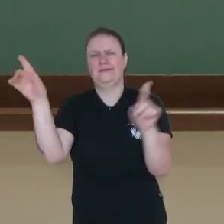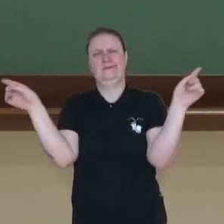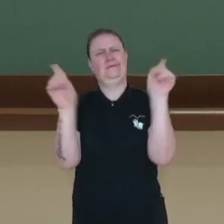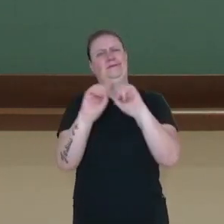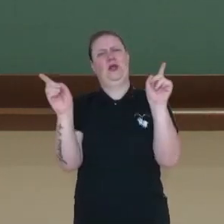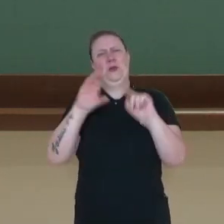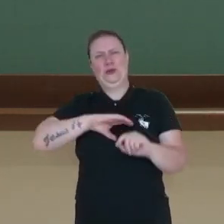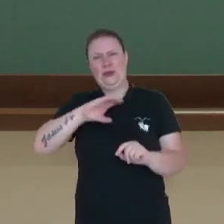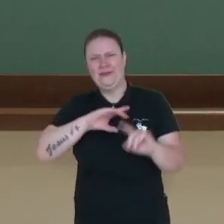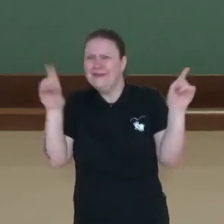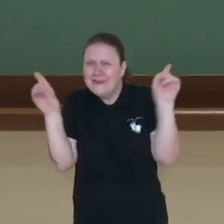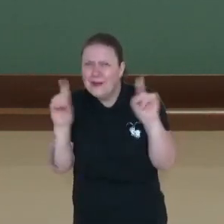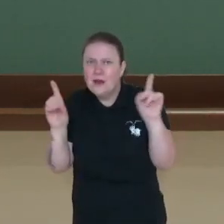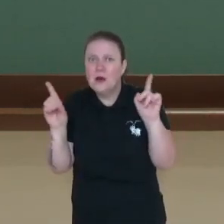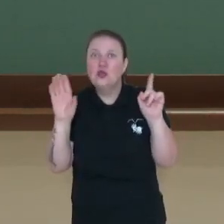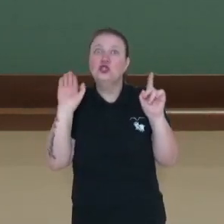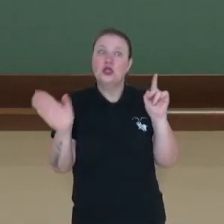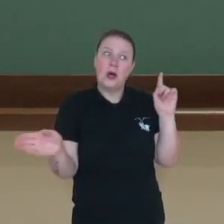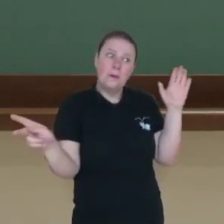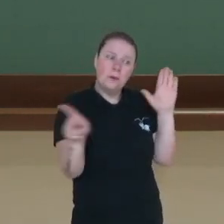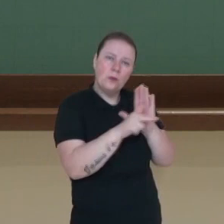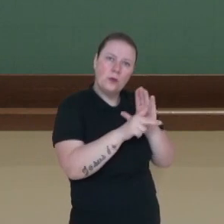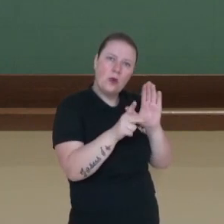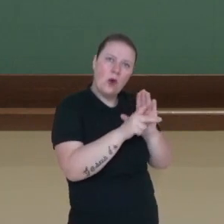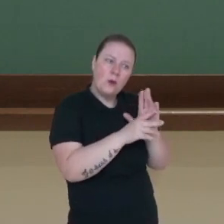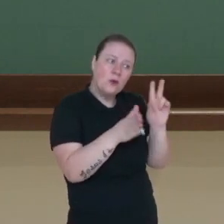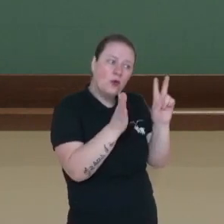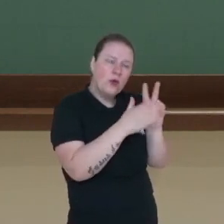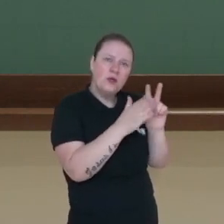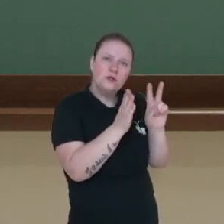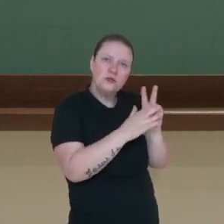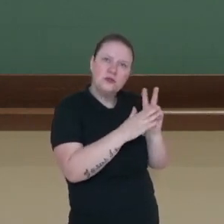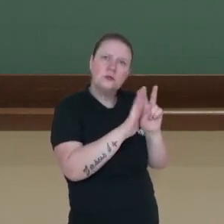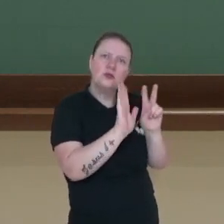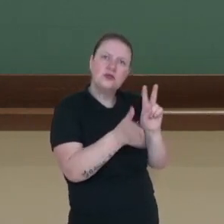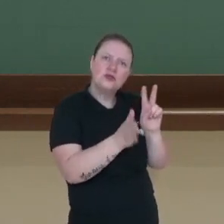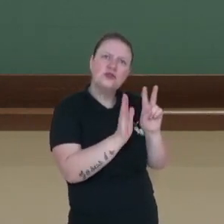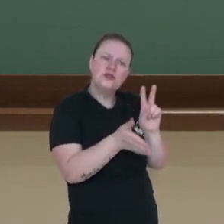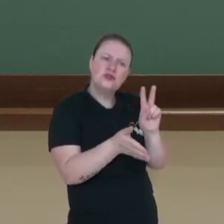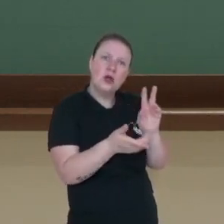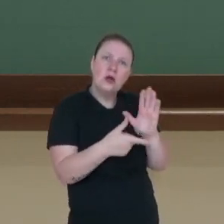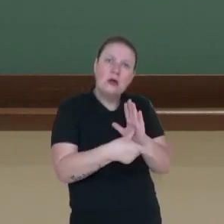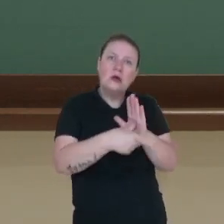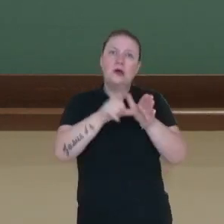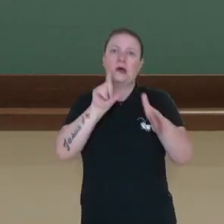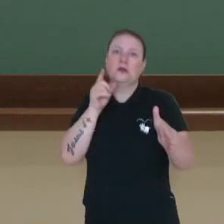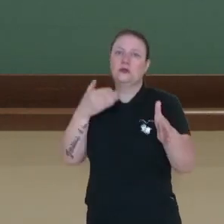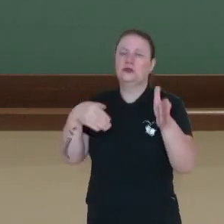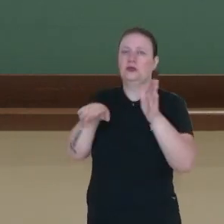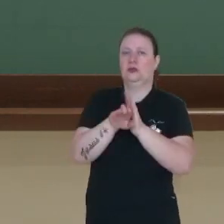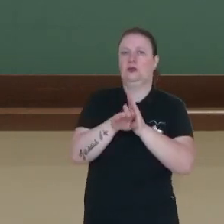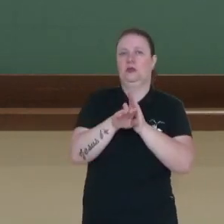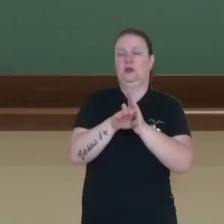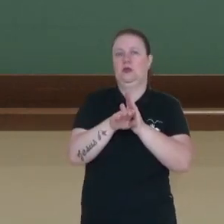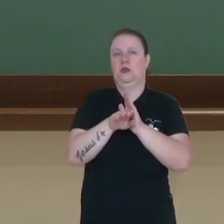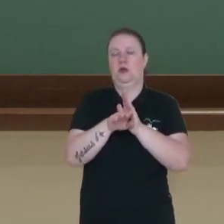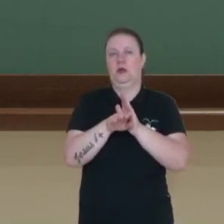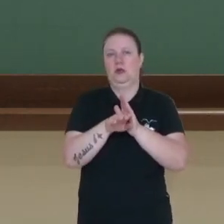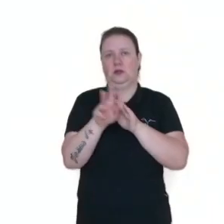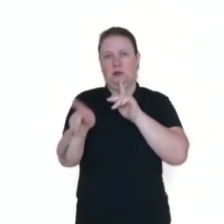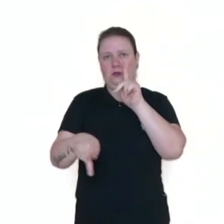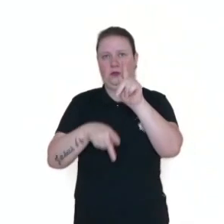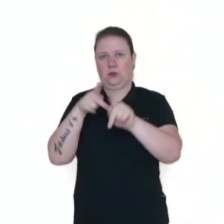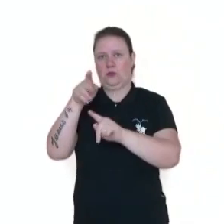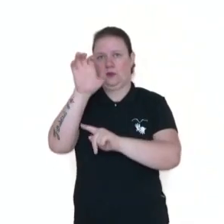planta nativa já consumida pelos indígenas mesmo antes da chegada do branco europeu. Então tem aí